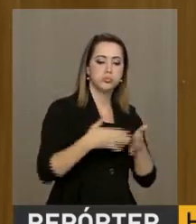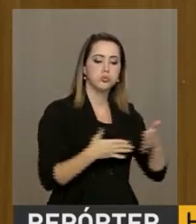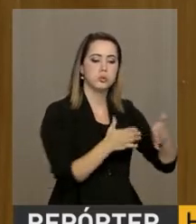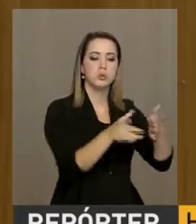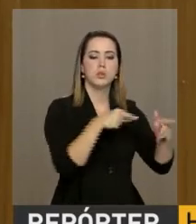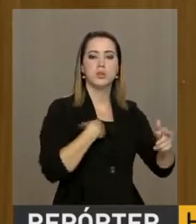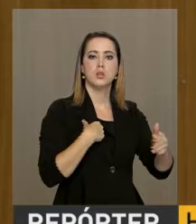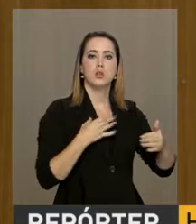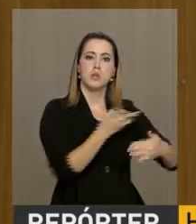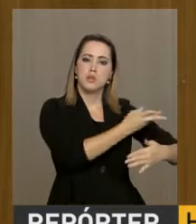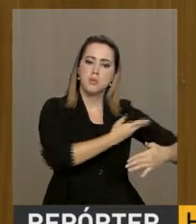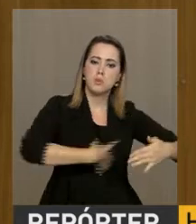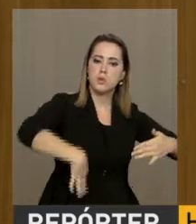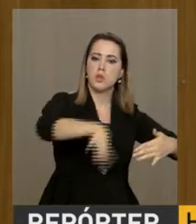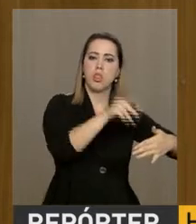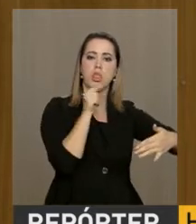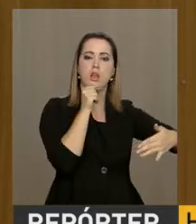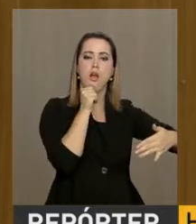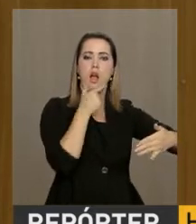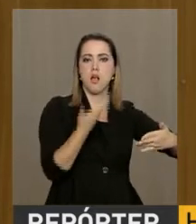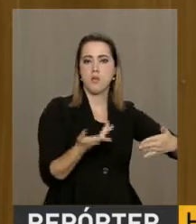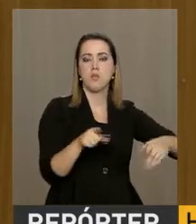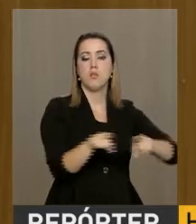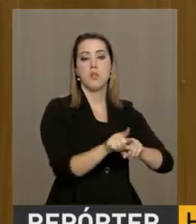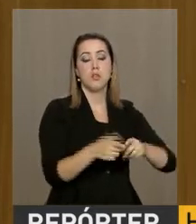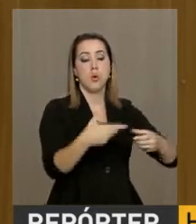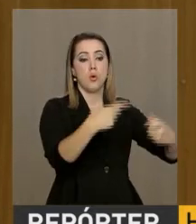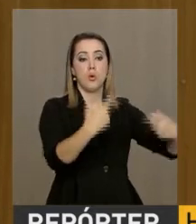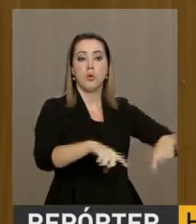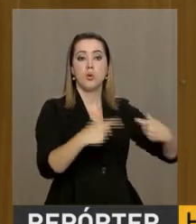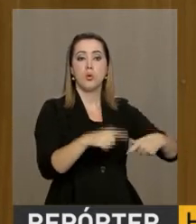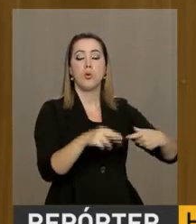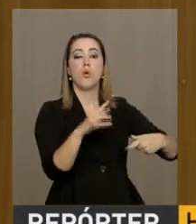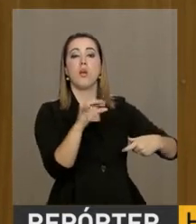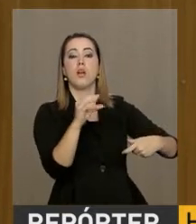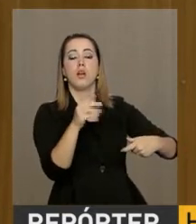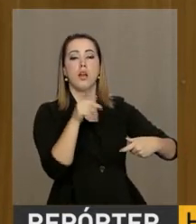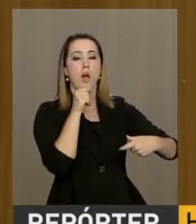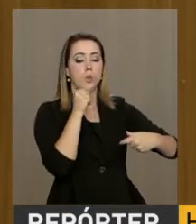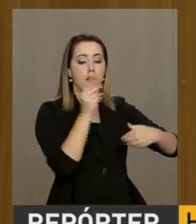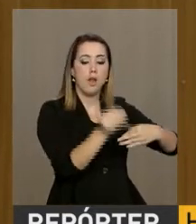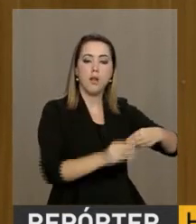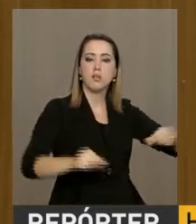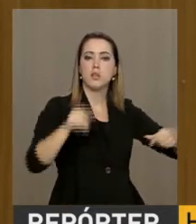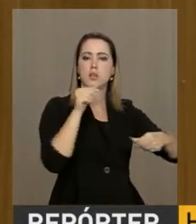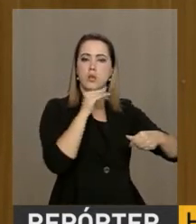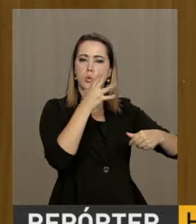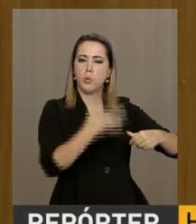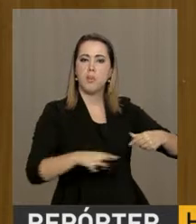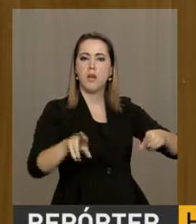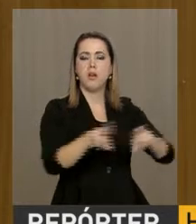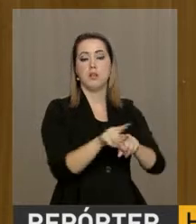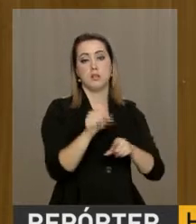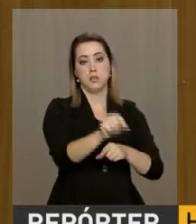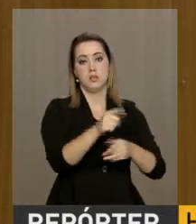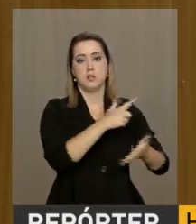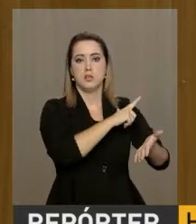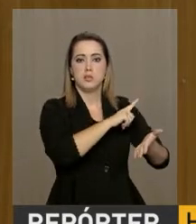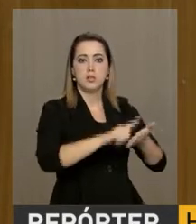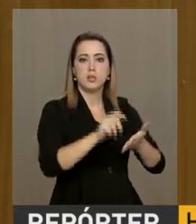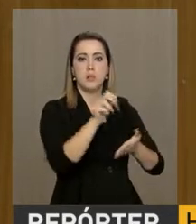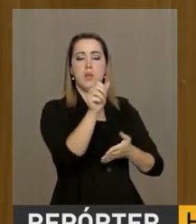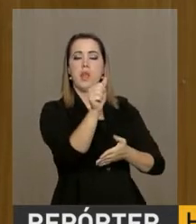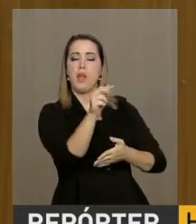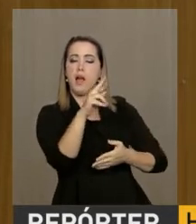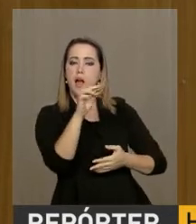das águas no ceará a vertente litorânea na paraíba ao canal do agreste em pernambuco